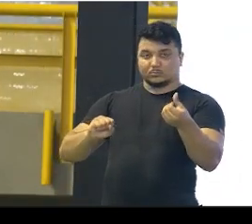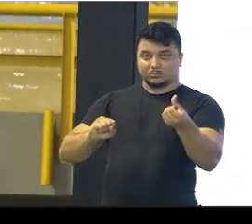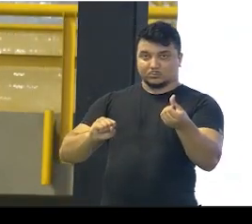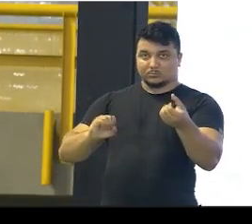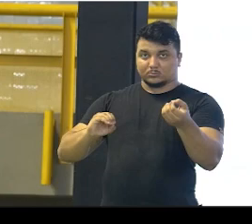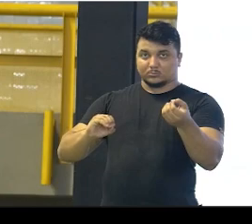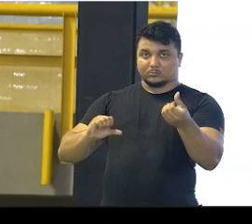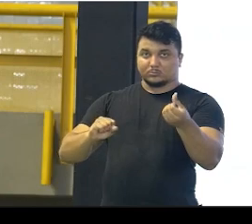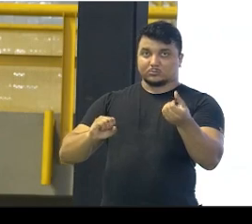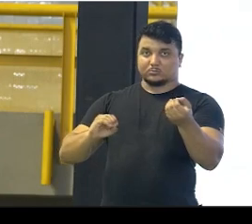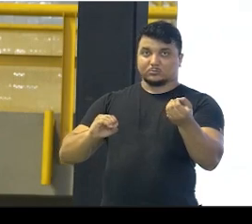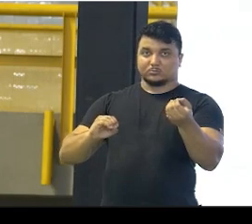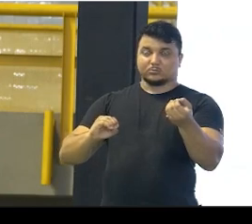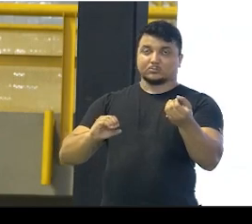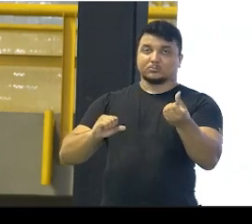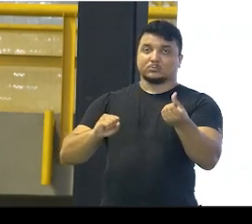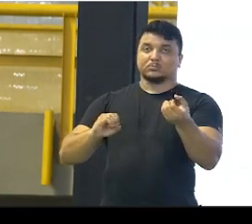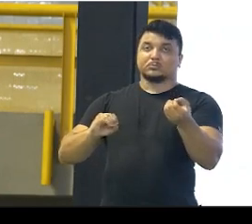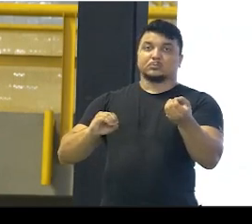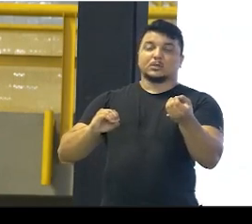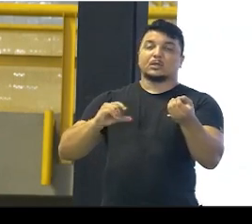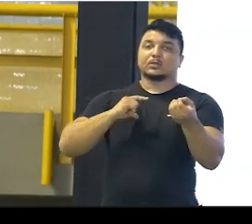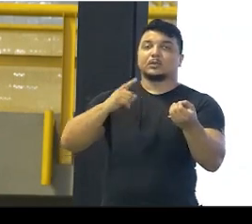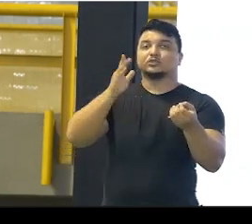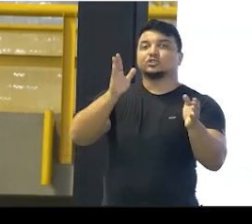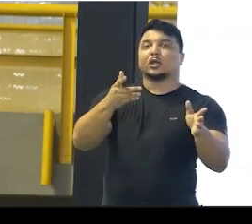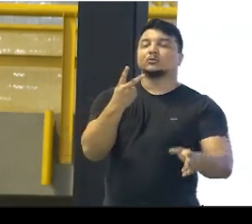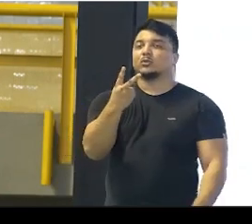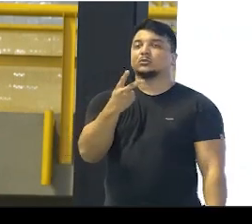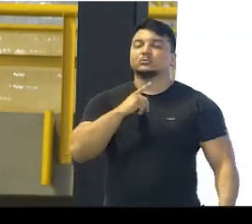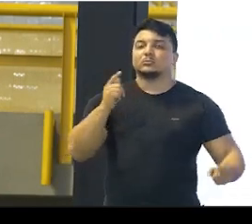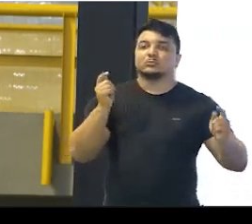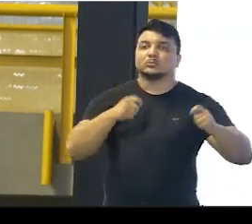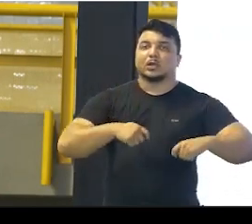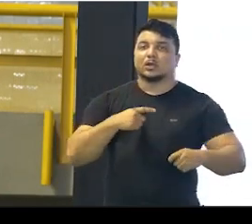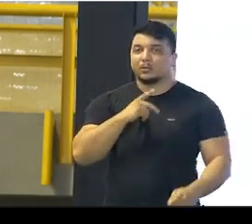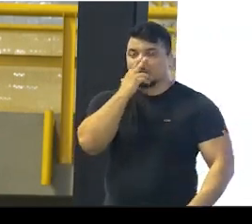4, 5. Olha para cá, 60,